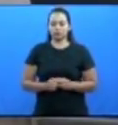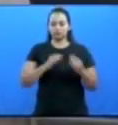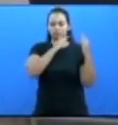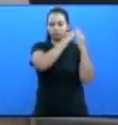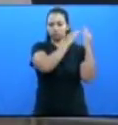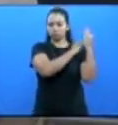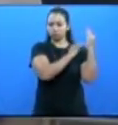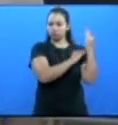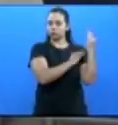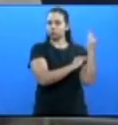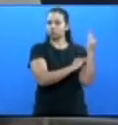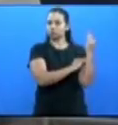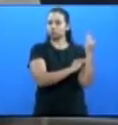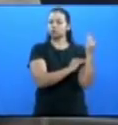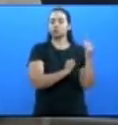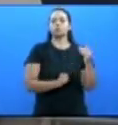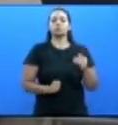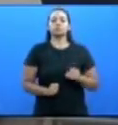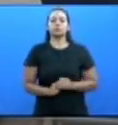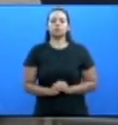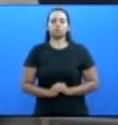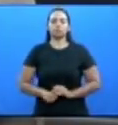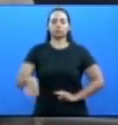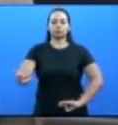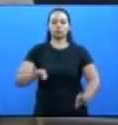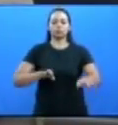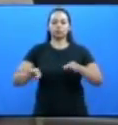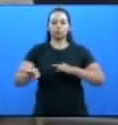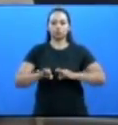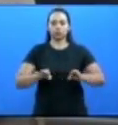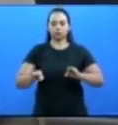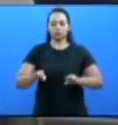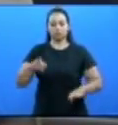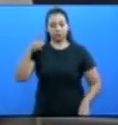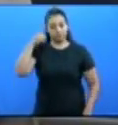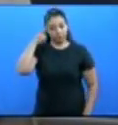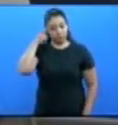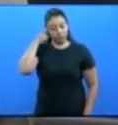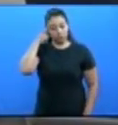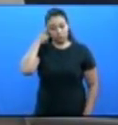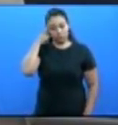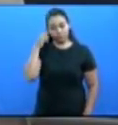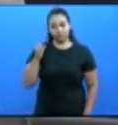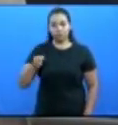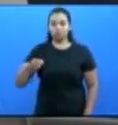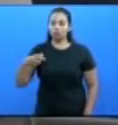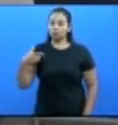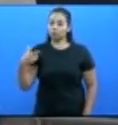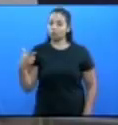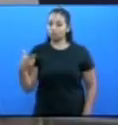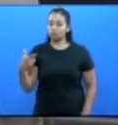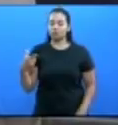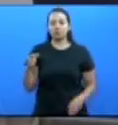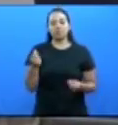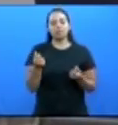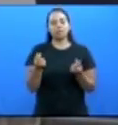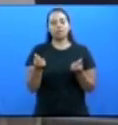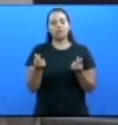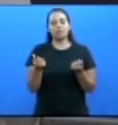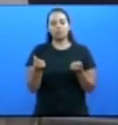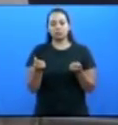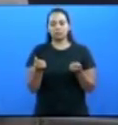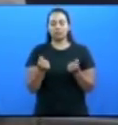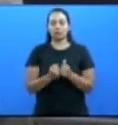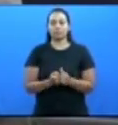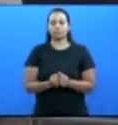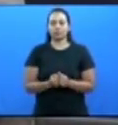um projeto que vai pensar o orçamento e como deve ser gasto o dinheiro que os